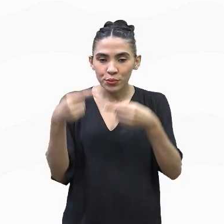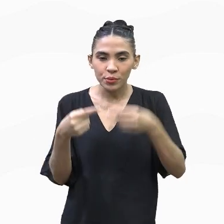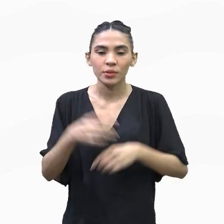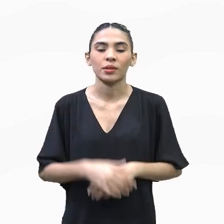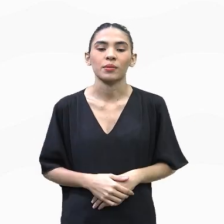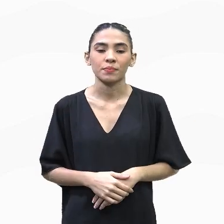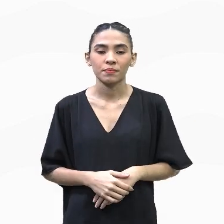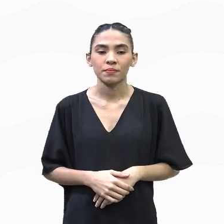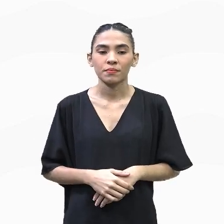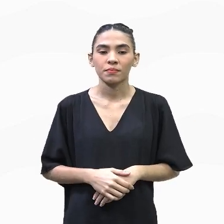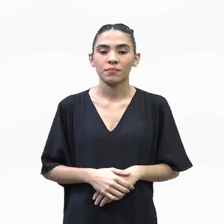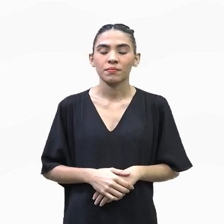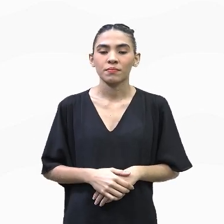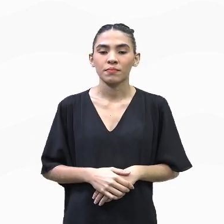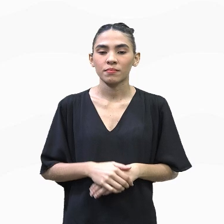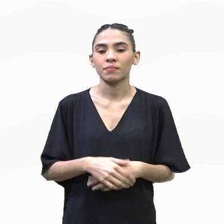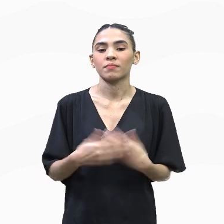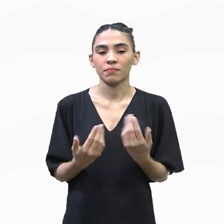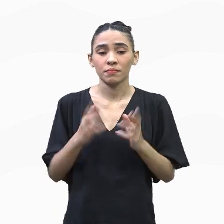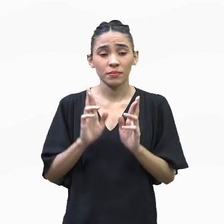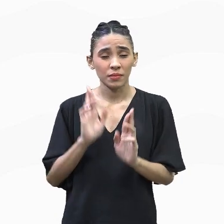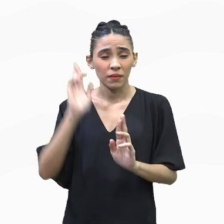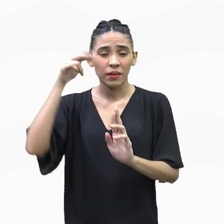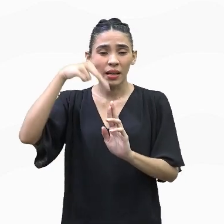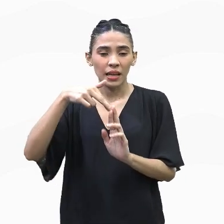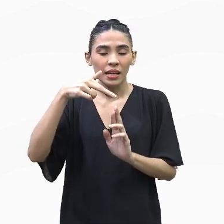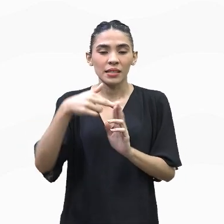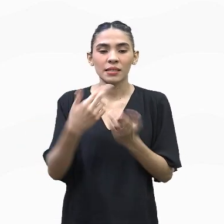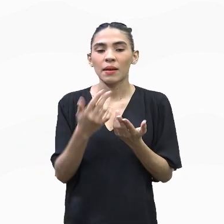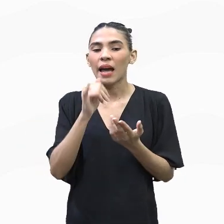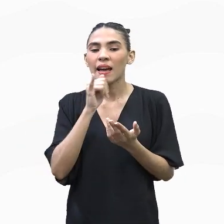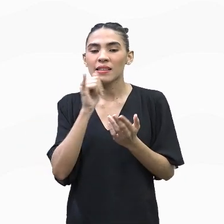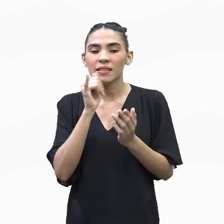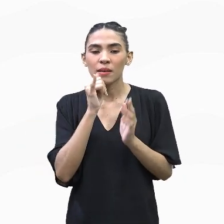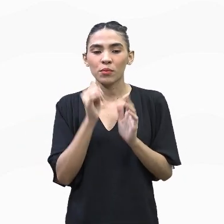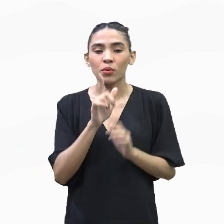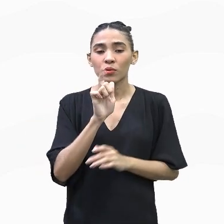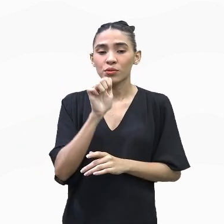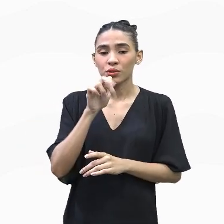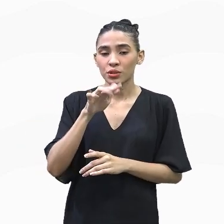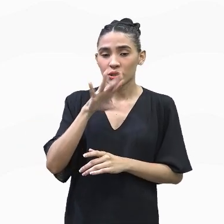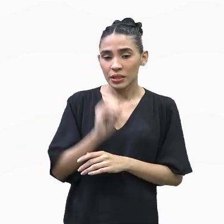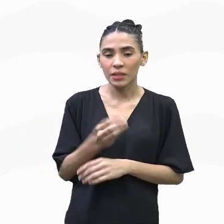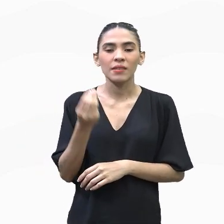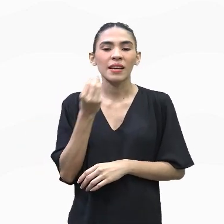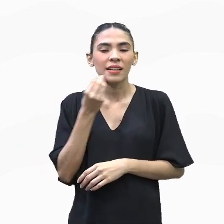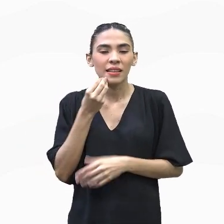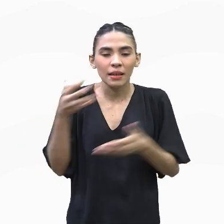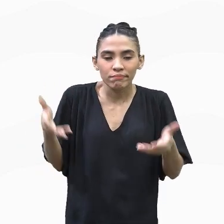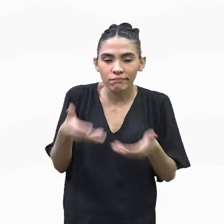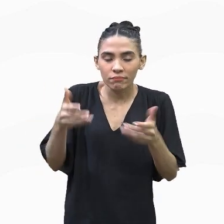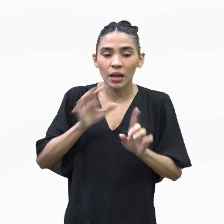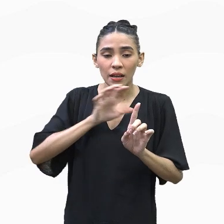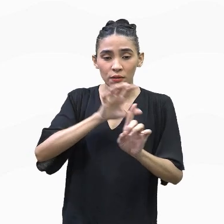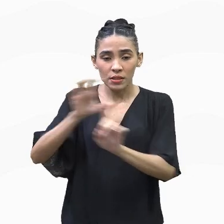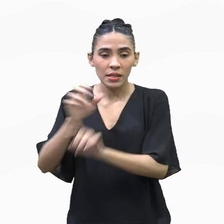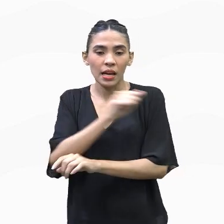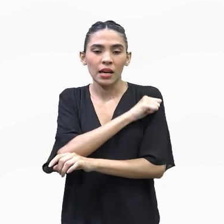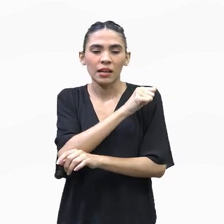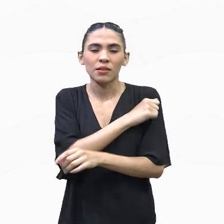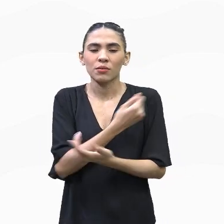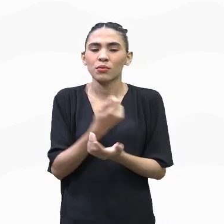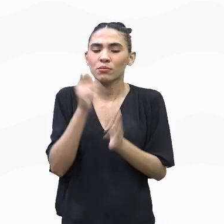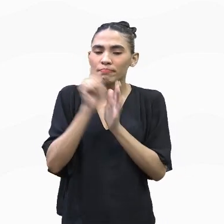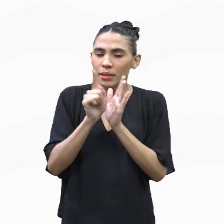debates e discussões a respeito dos papéis de gênero e tentar instigar os alunos a questionarem